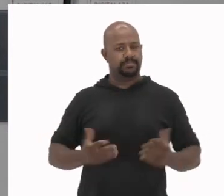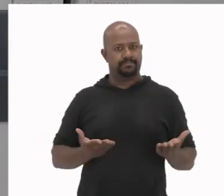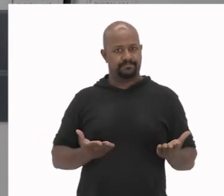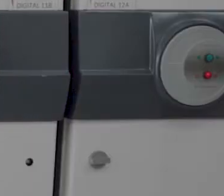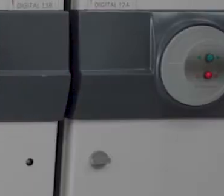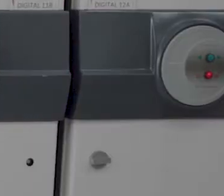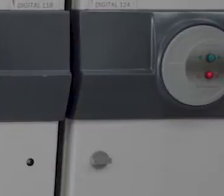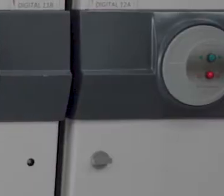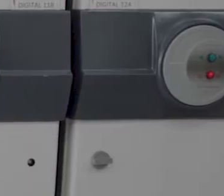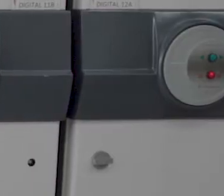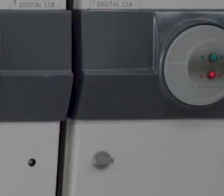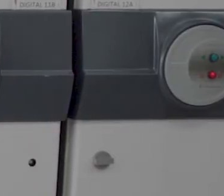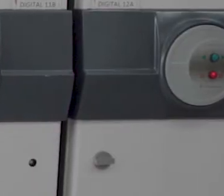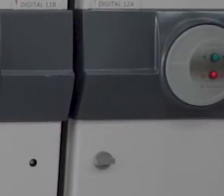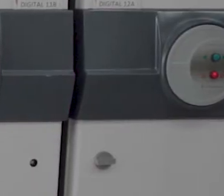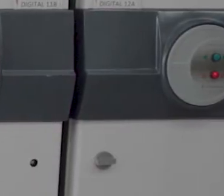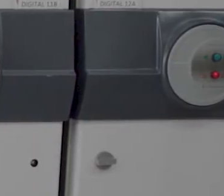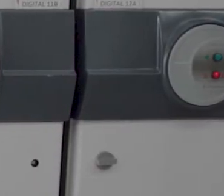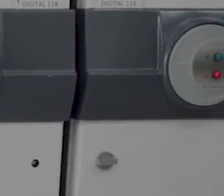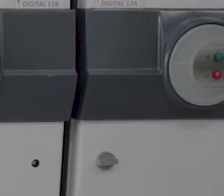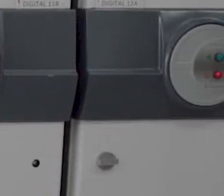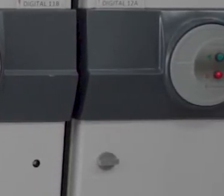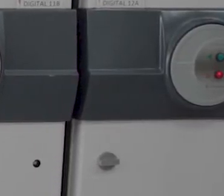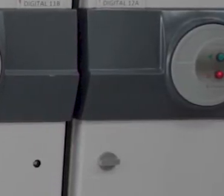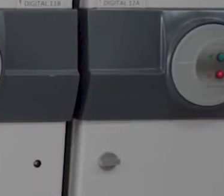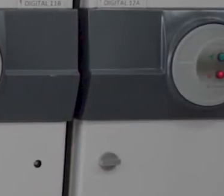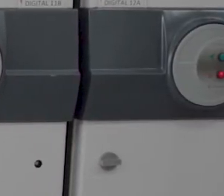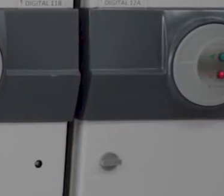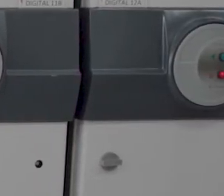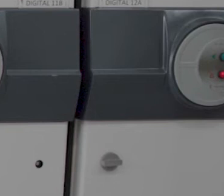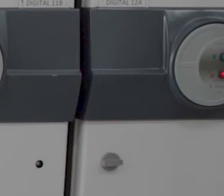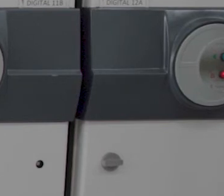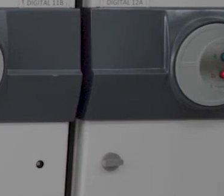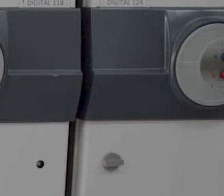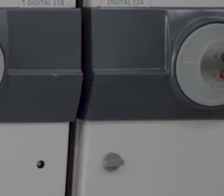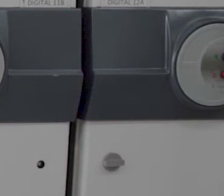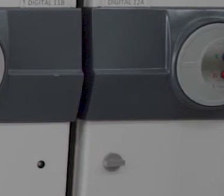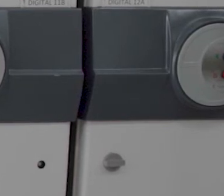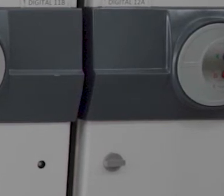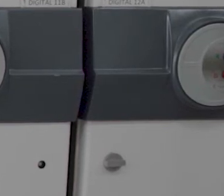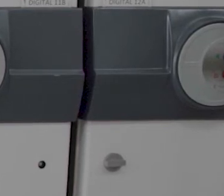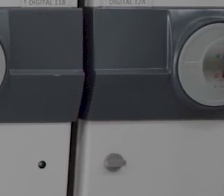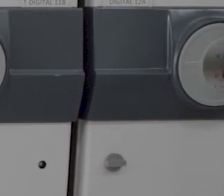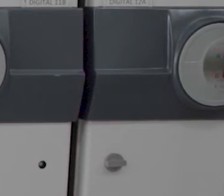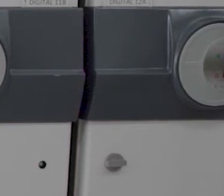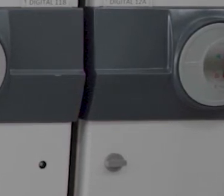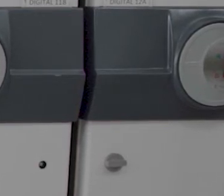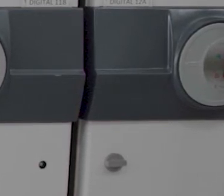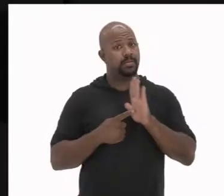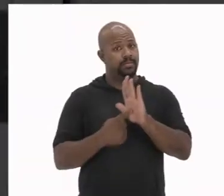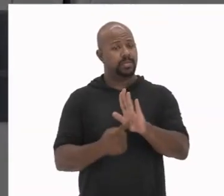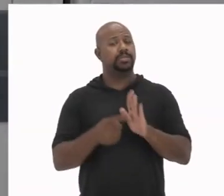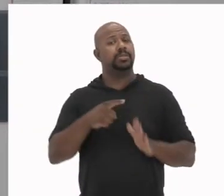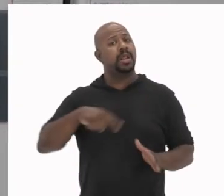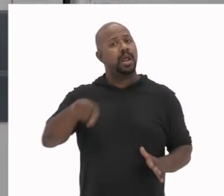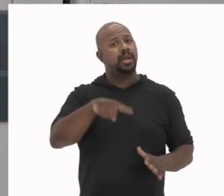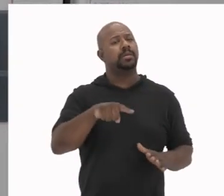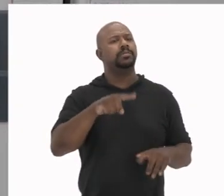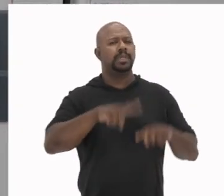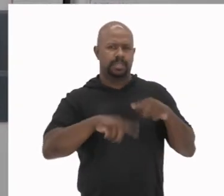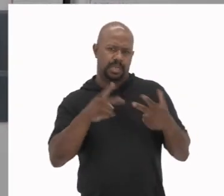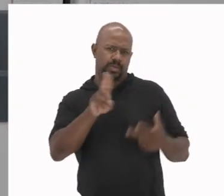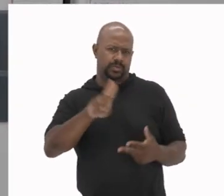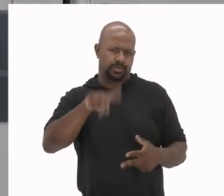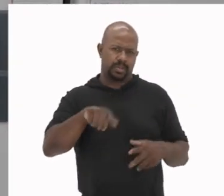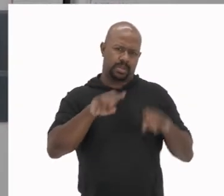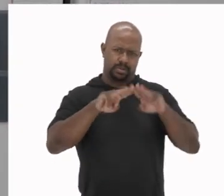obras. Valéria em pé atrás de uma mesa retangular branca com os materiais, ao fundo um corredor com estantes. Agora eu vou mostrar